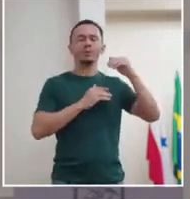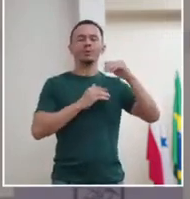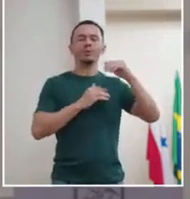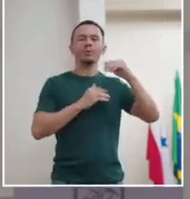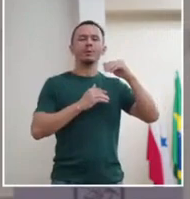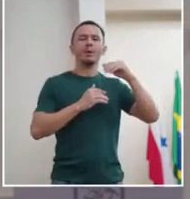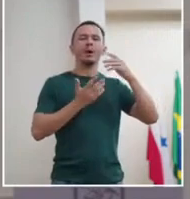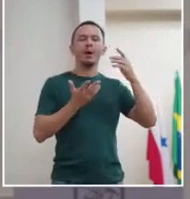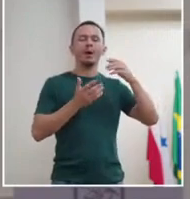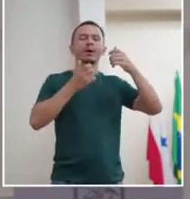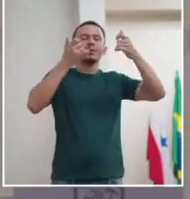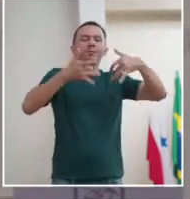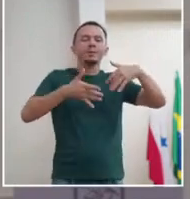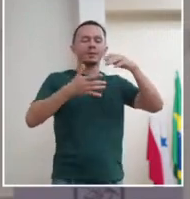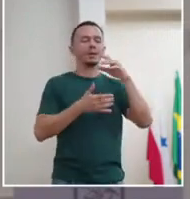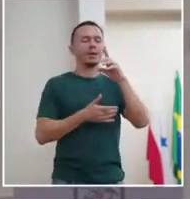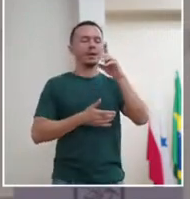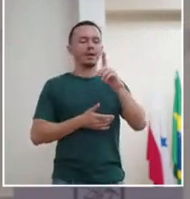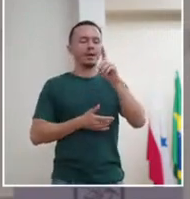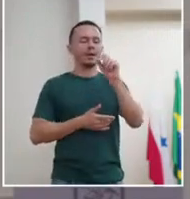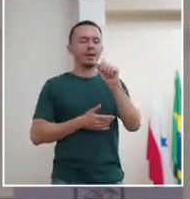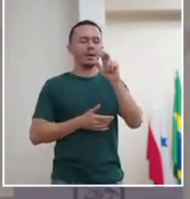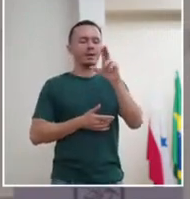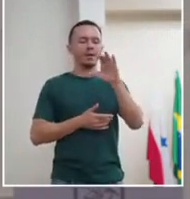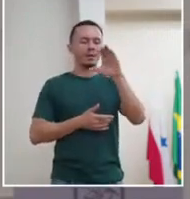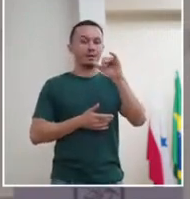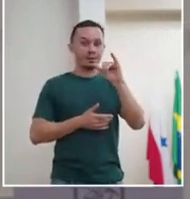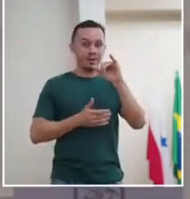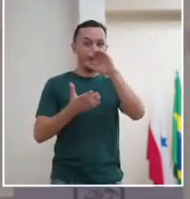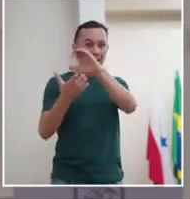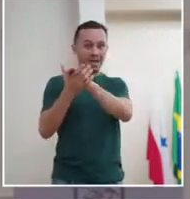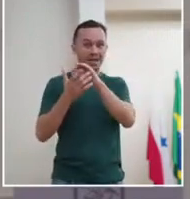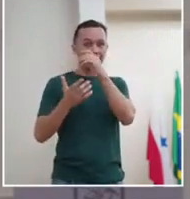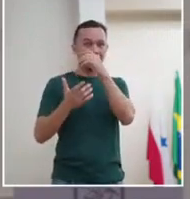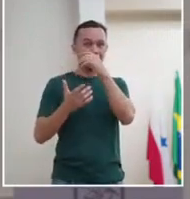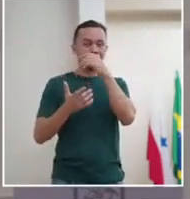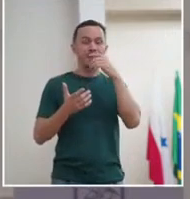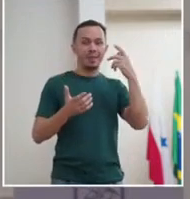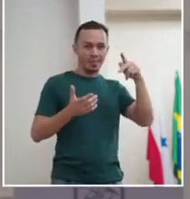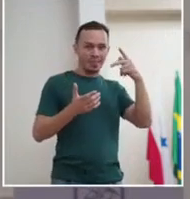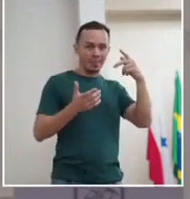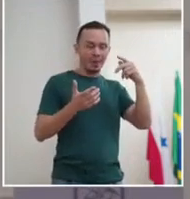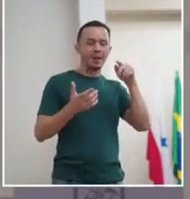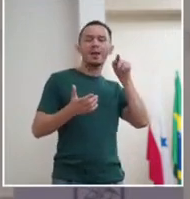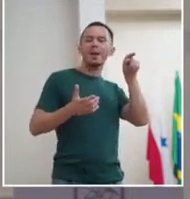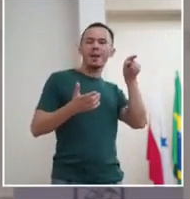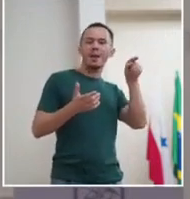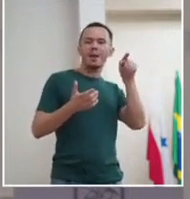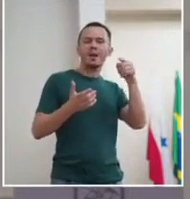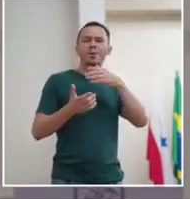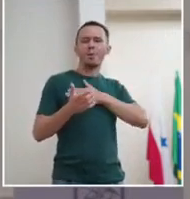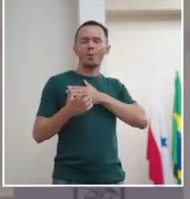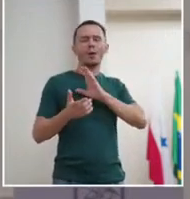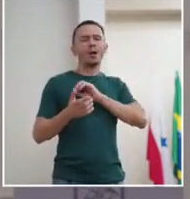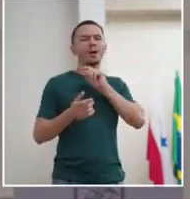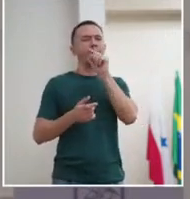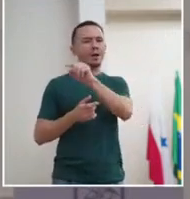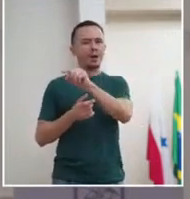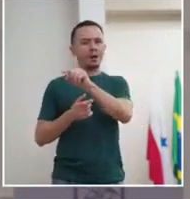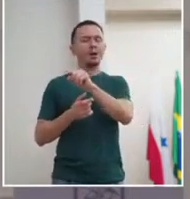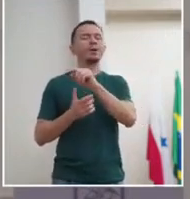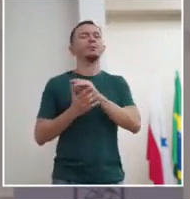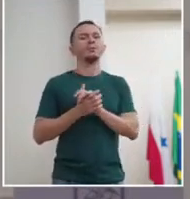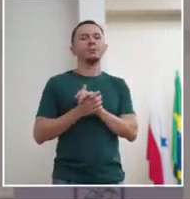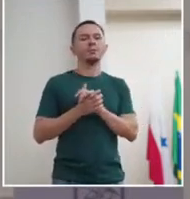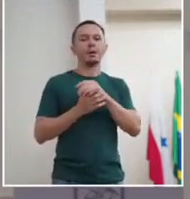a paixão pela antropologia despertada nas primeiras expedições do marido entre 49 e 51. Entre